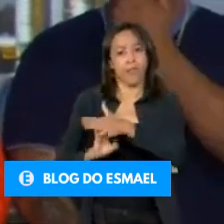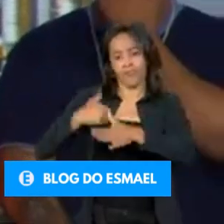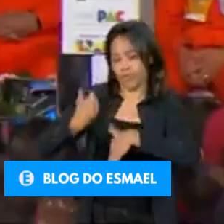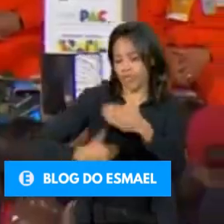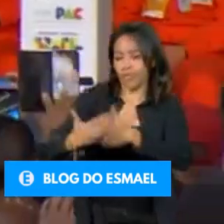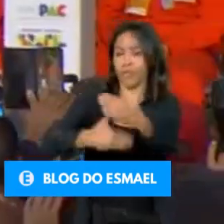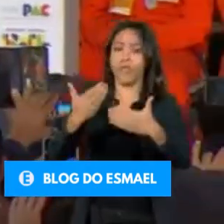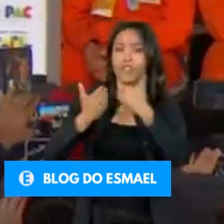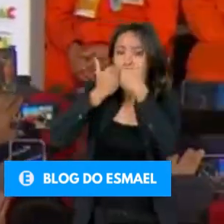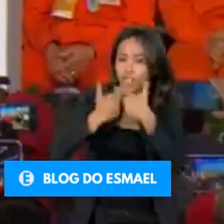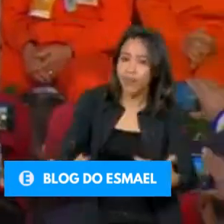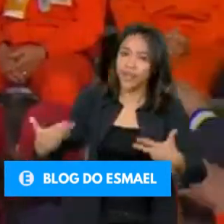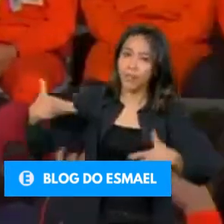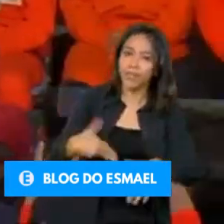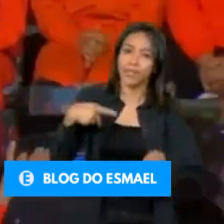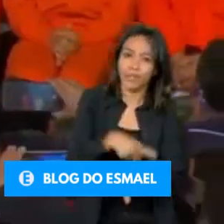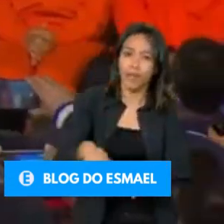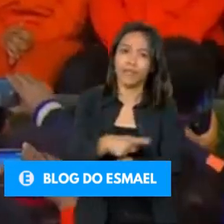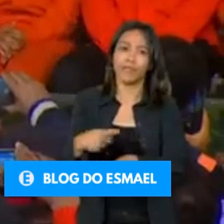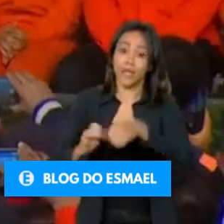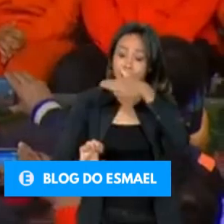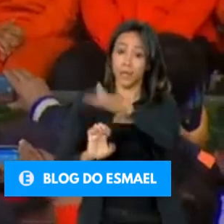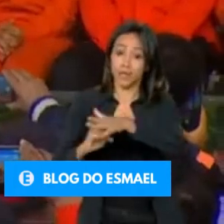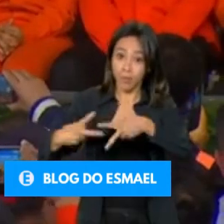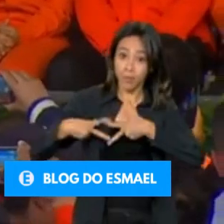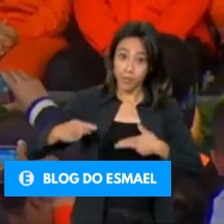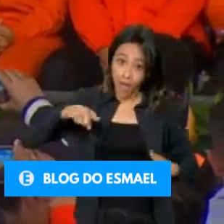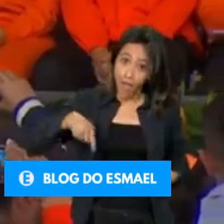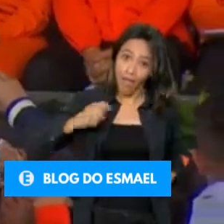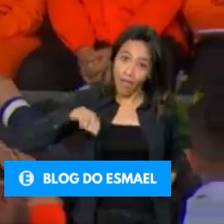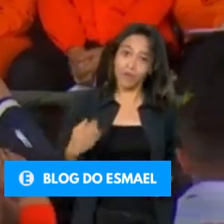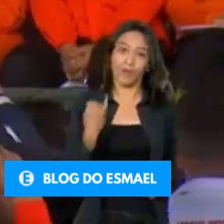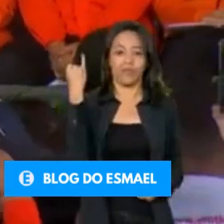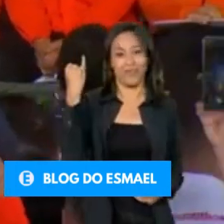uma indústria de inovação nesse país. A Petrobras é tão importante